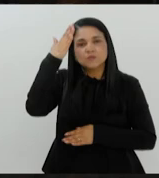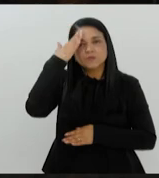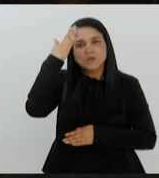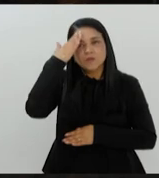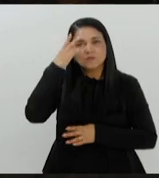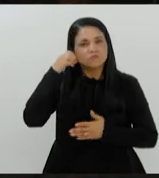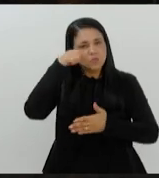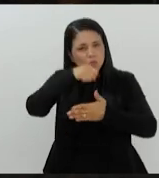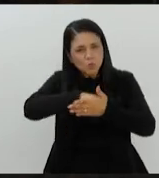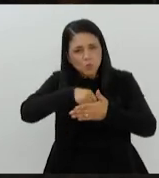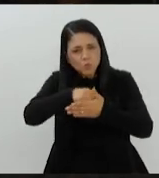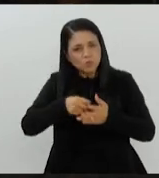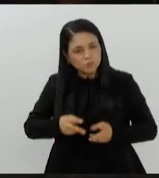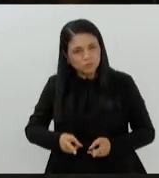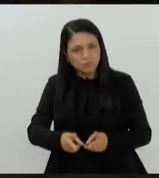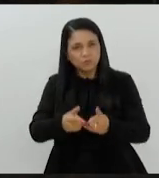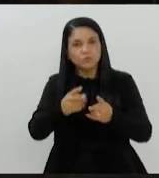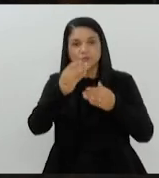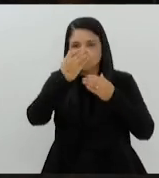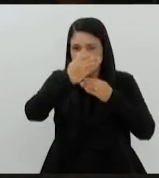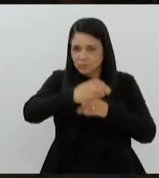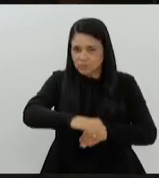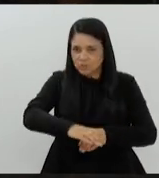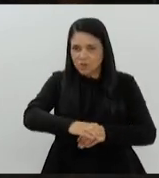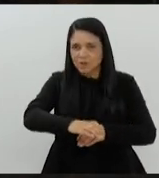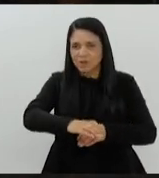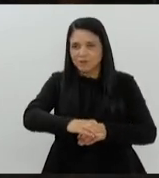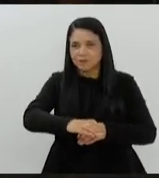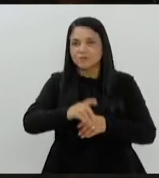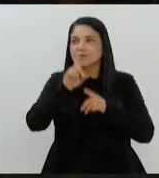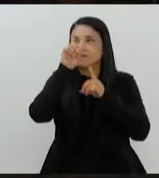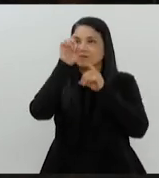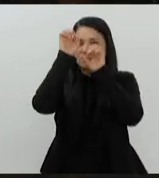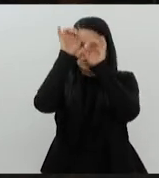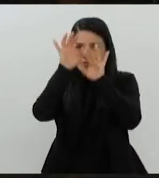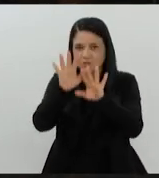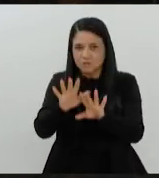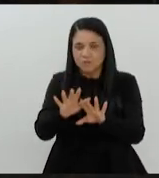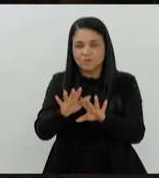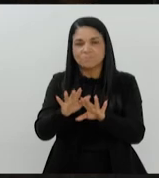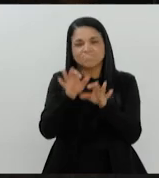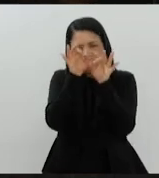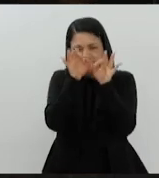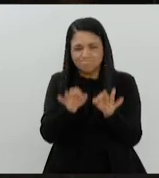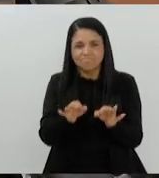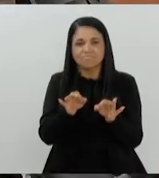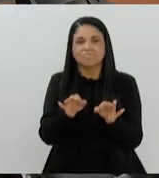Continuem na luta, os concursados. Que Deus abençoe e tudo dê certo.